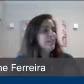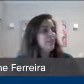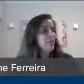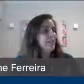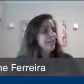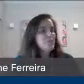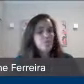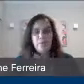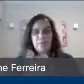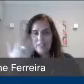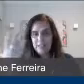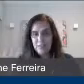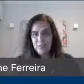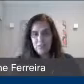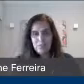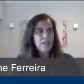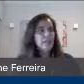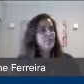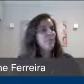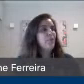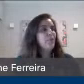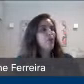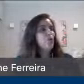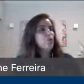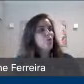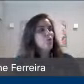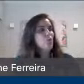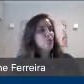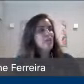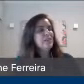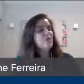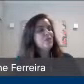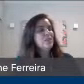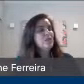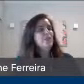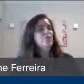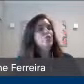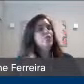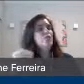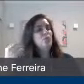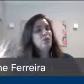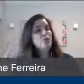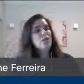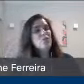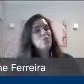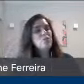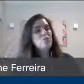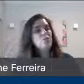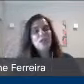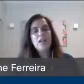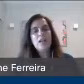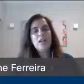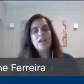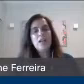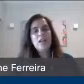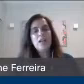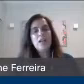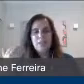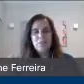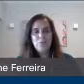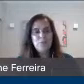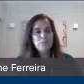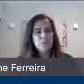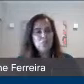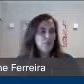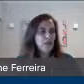e está estudando em Dartmouth, o João Bulsing que está estudando em Vila Nova, o Boechat, João Vitor Boechat que está estudando em Duke, foi aceito em Duke